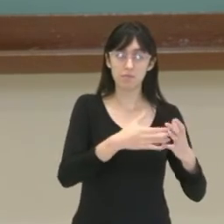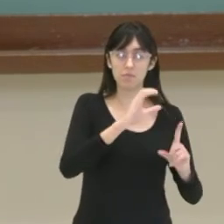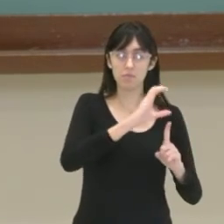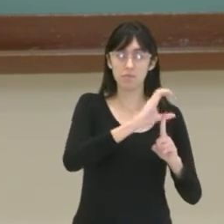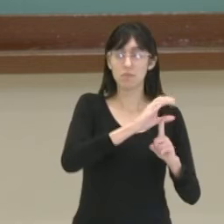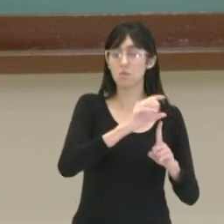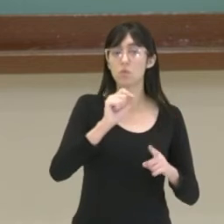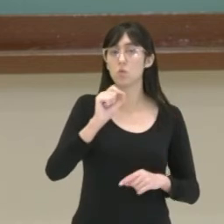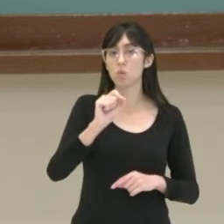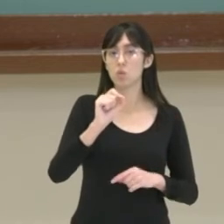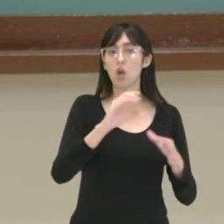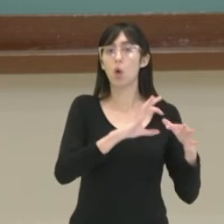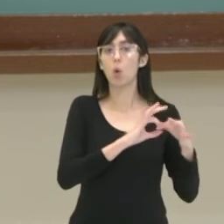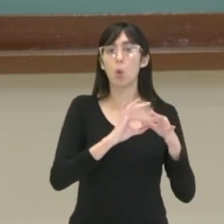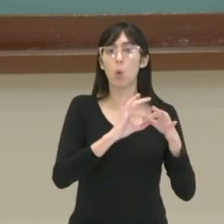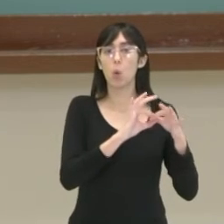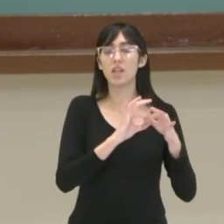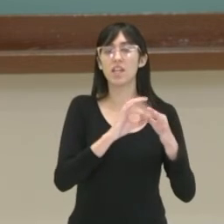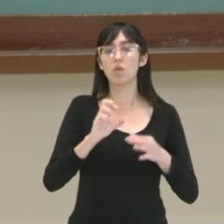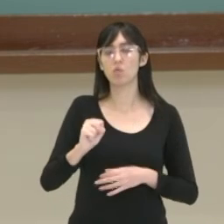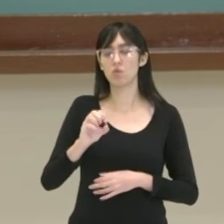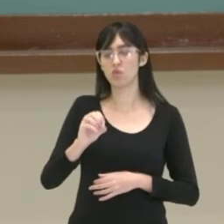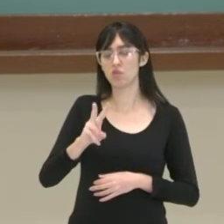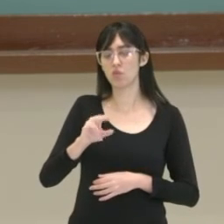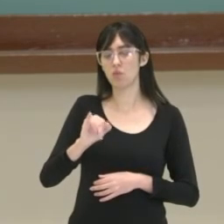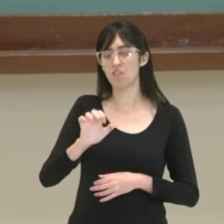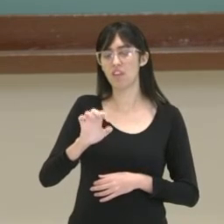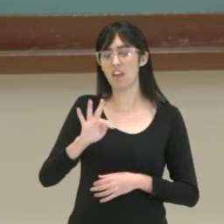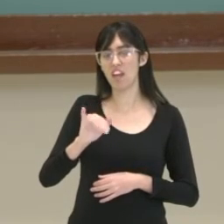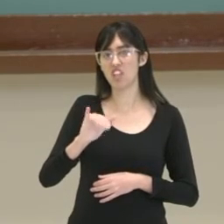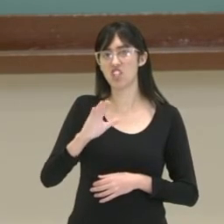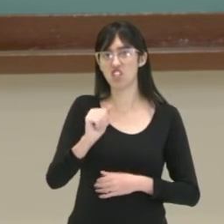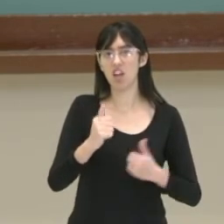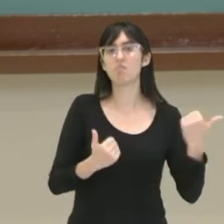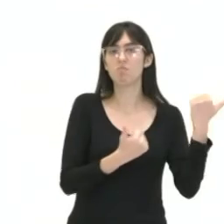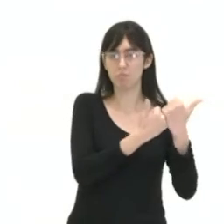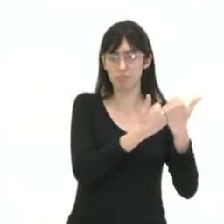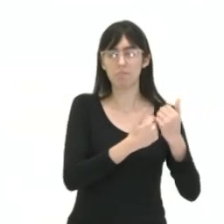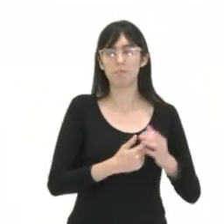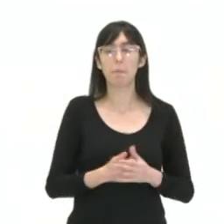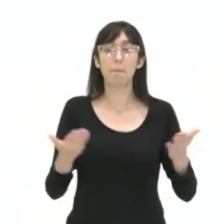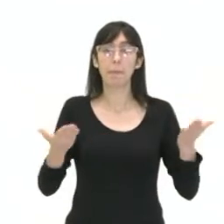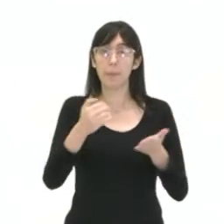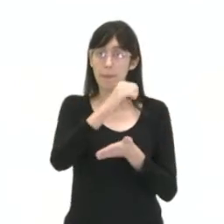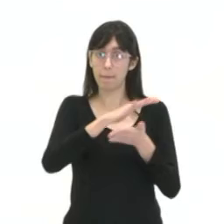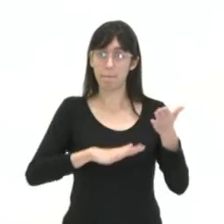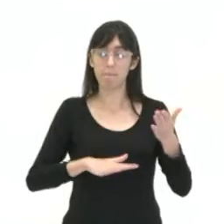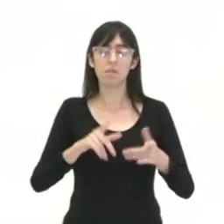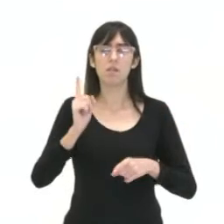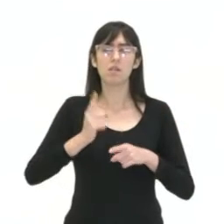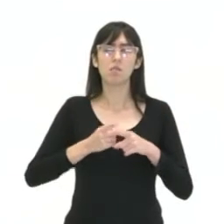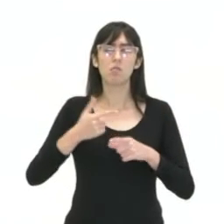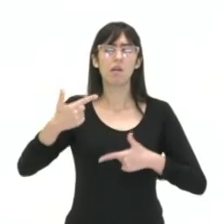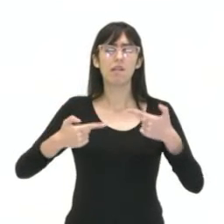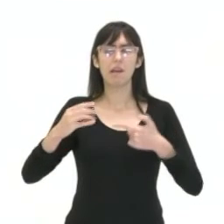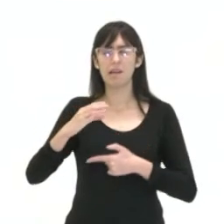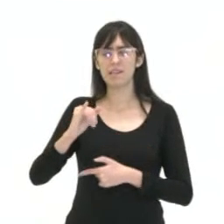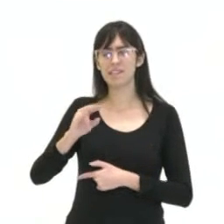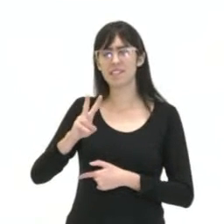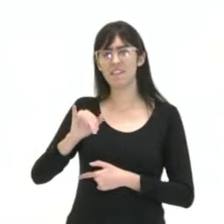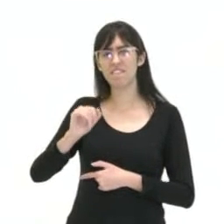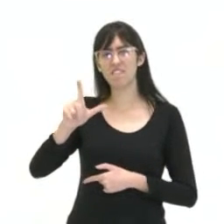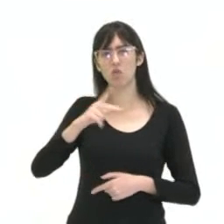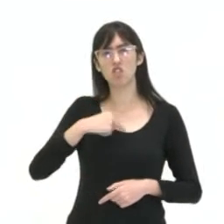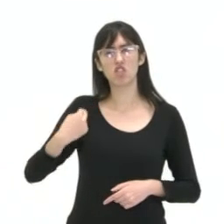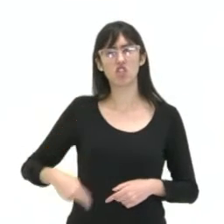pela União Soviética. Vamos para mais uma atividade. Por qual motivo a Guerra Civil da China teve